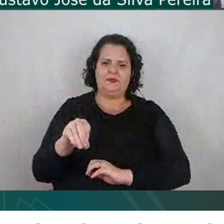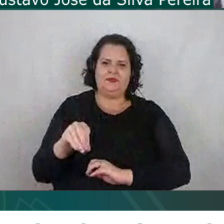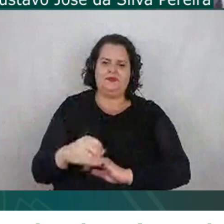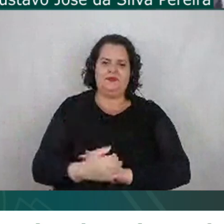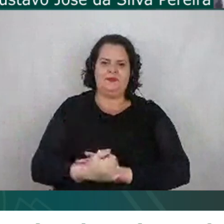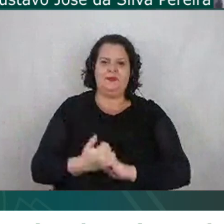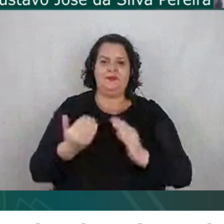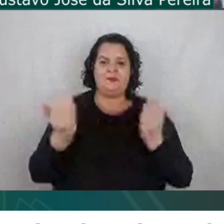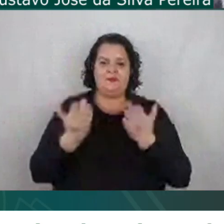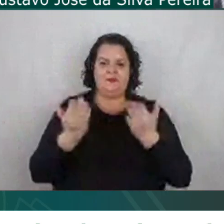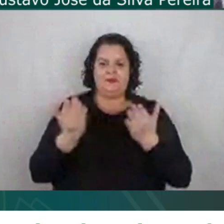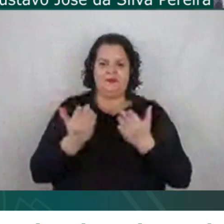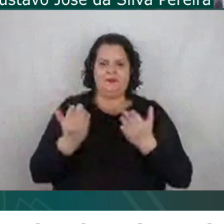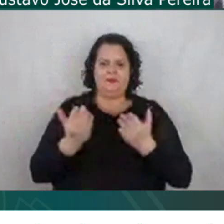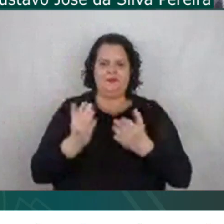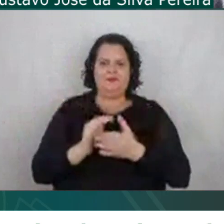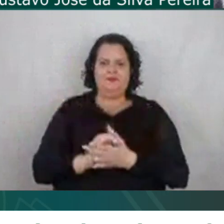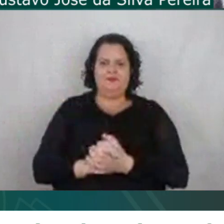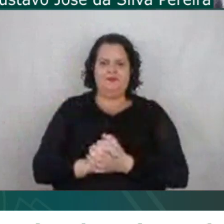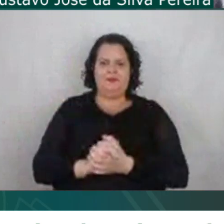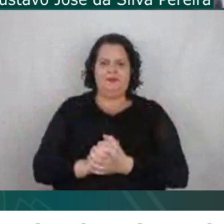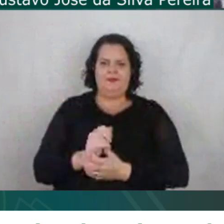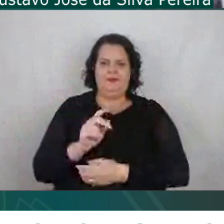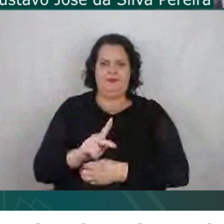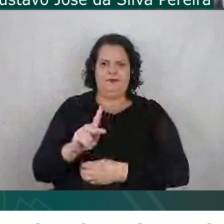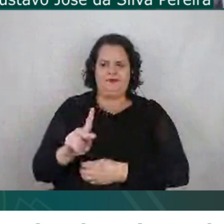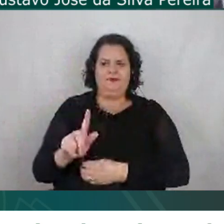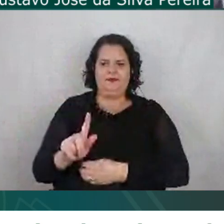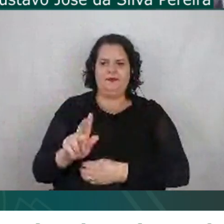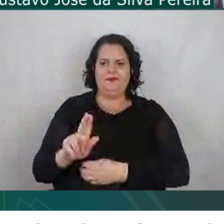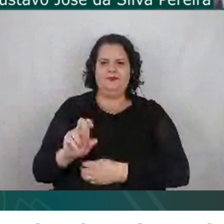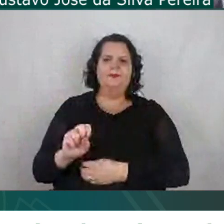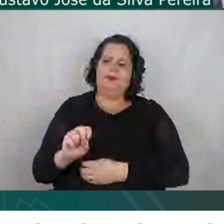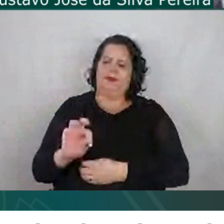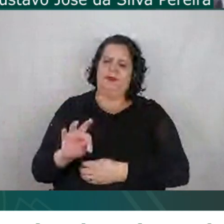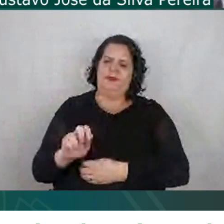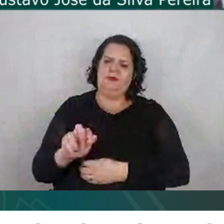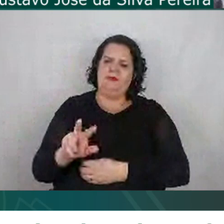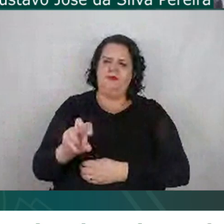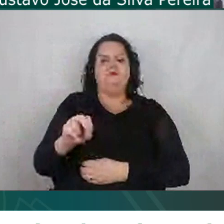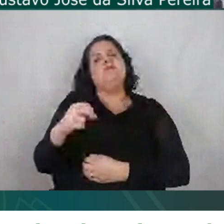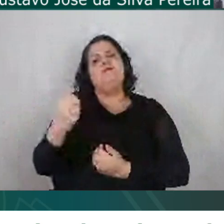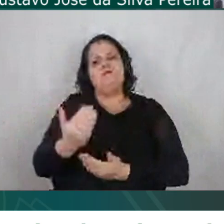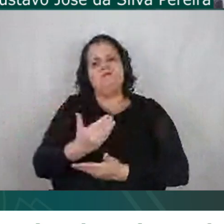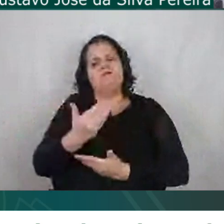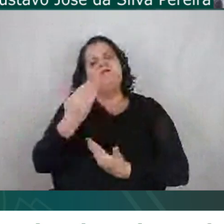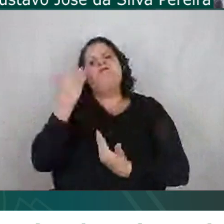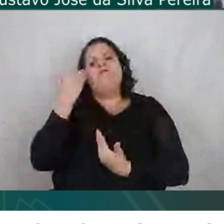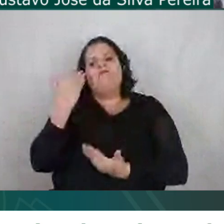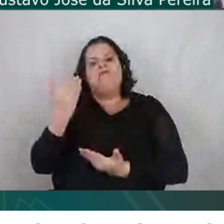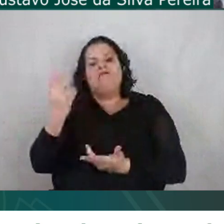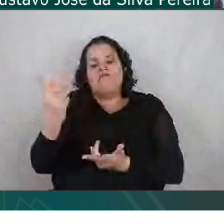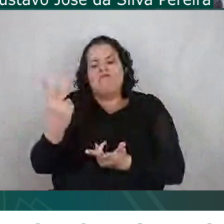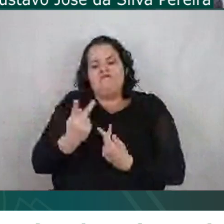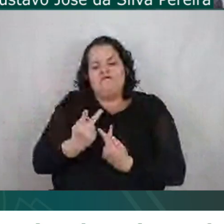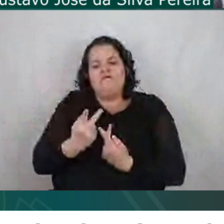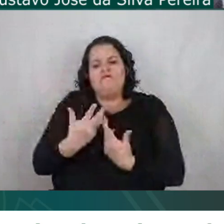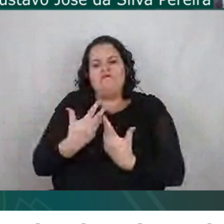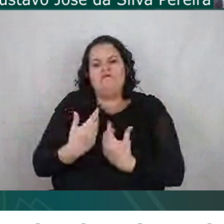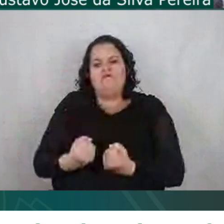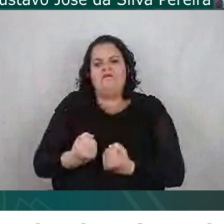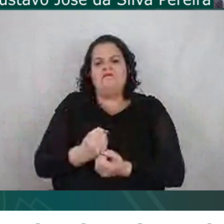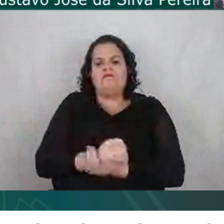passa agora a palavra para o professor Gustavo Pereira. Gustavo, muito obrigada por aceitar participar aqui da apresentação